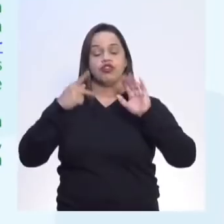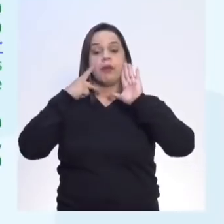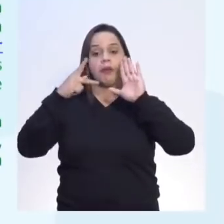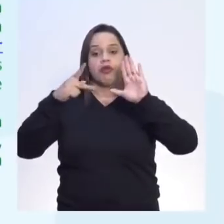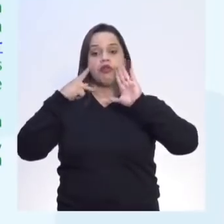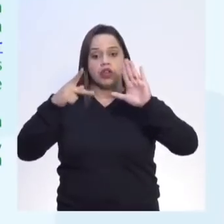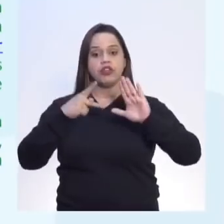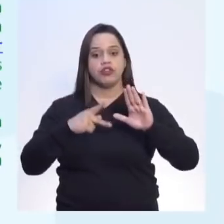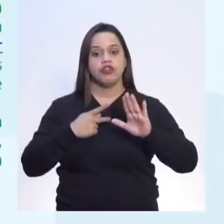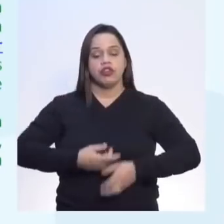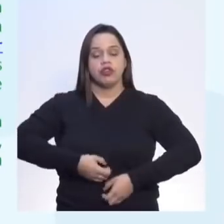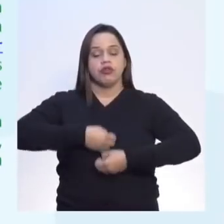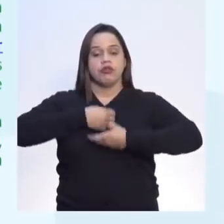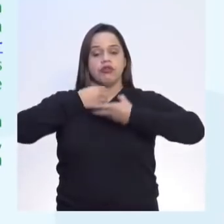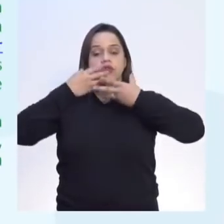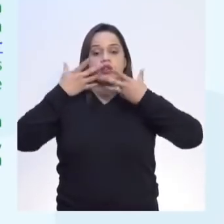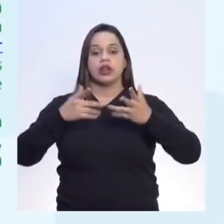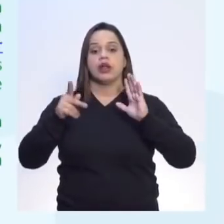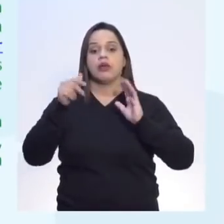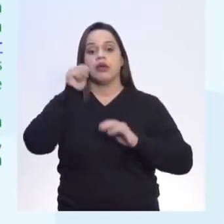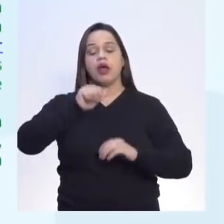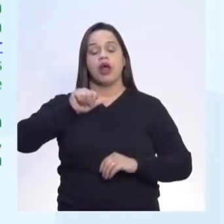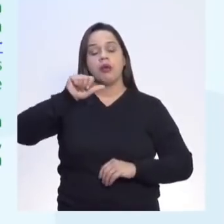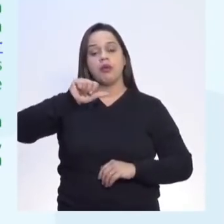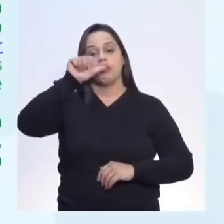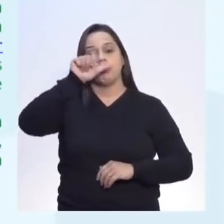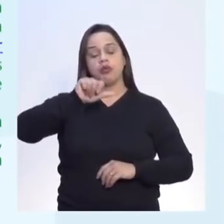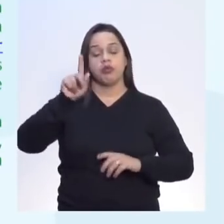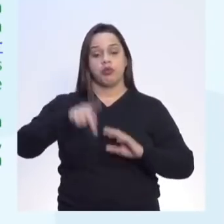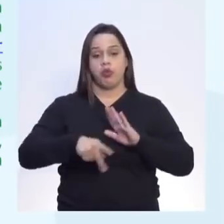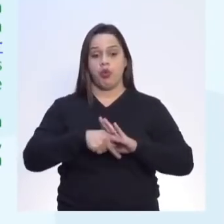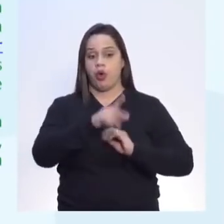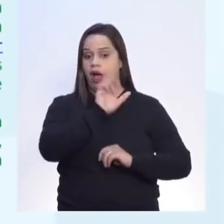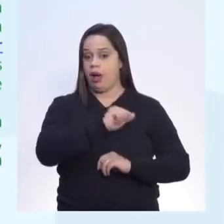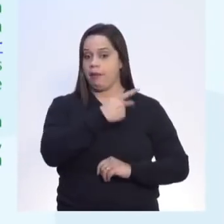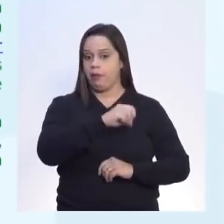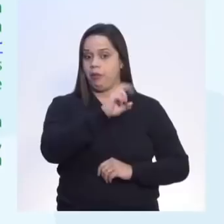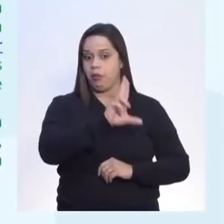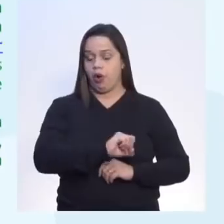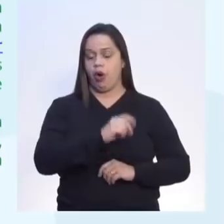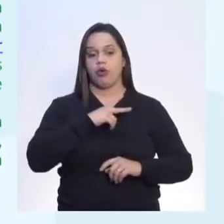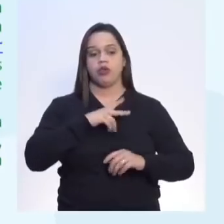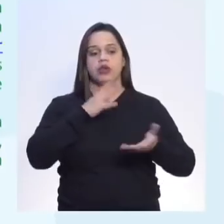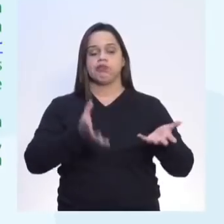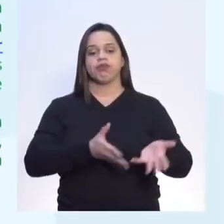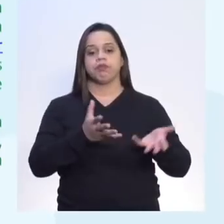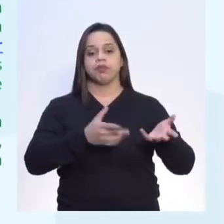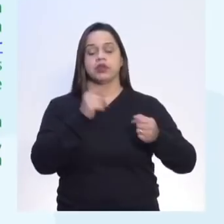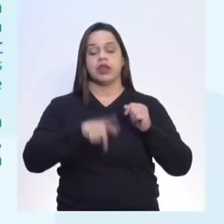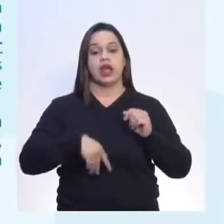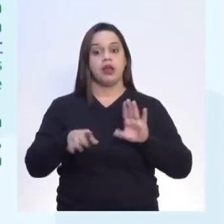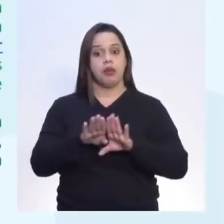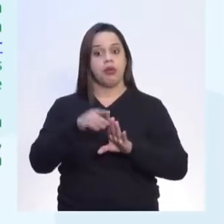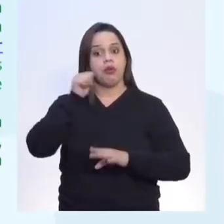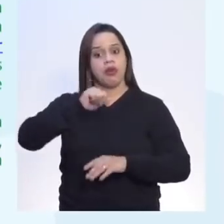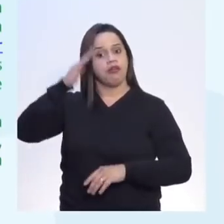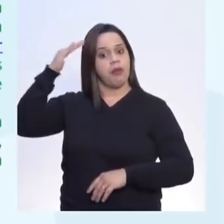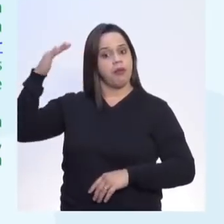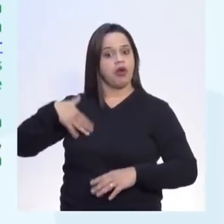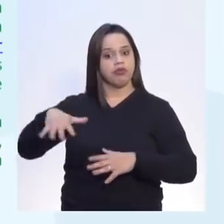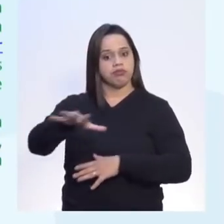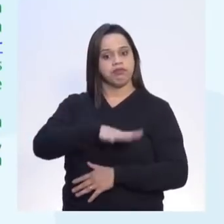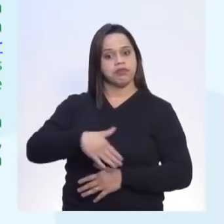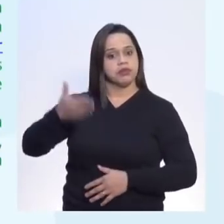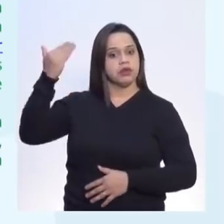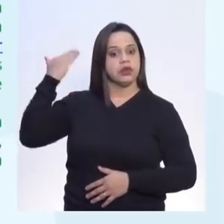dava uma importância pouco comum para uma mulher do mundo dominado pelos homens da Grécia Antiga. O oráculo délfico foi